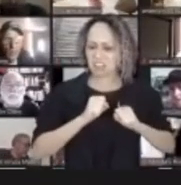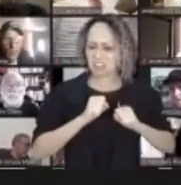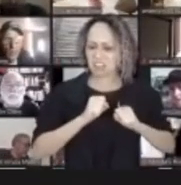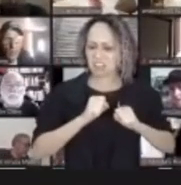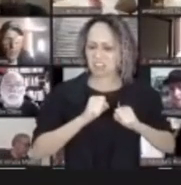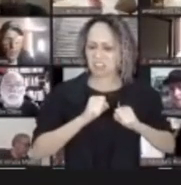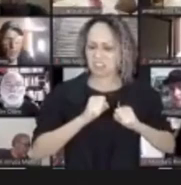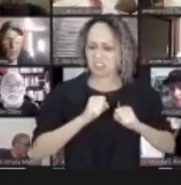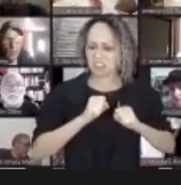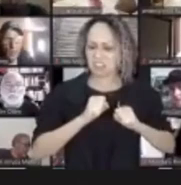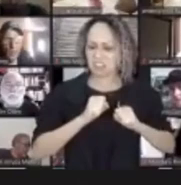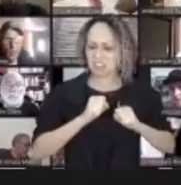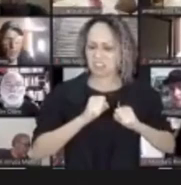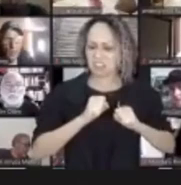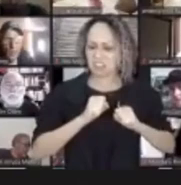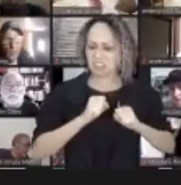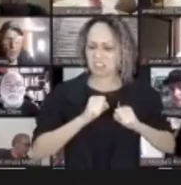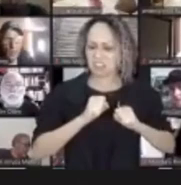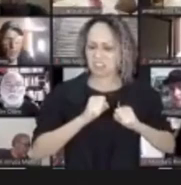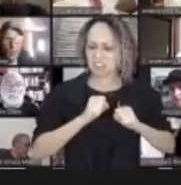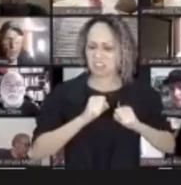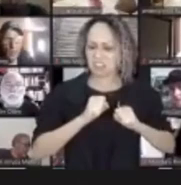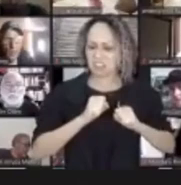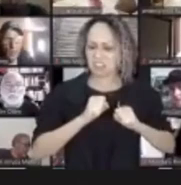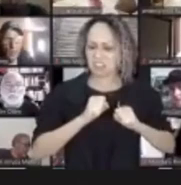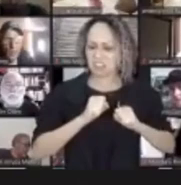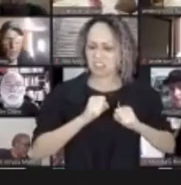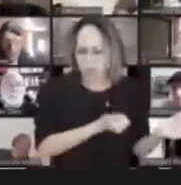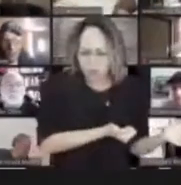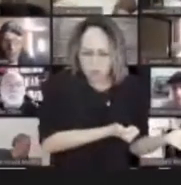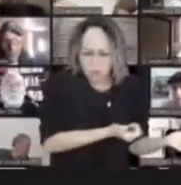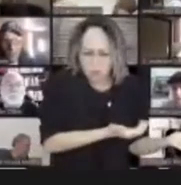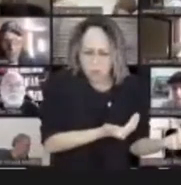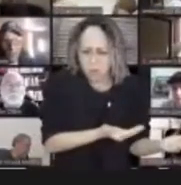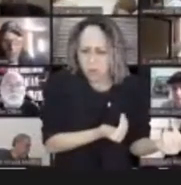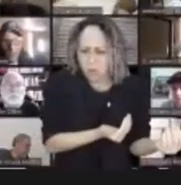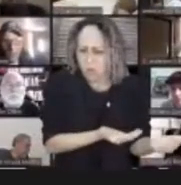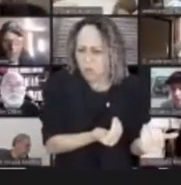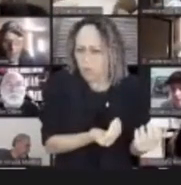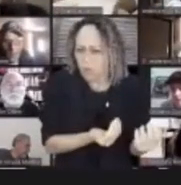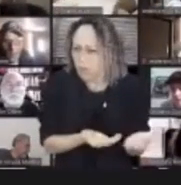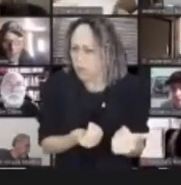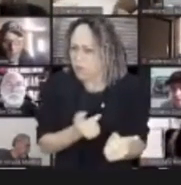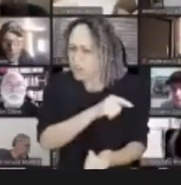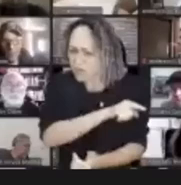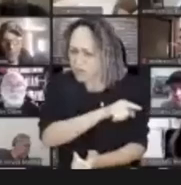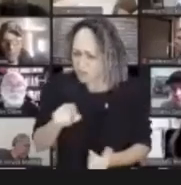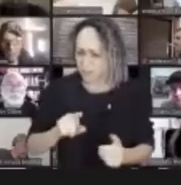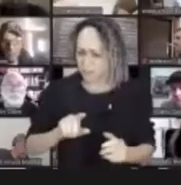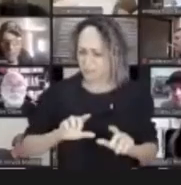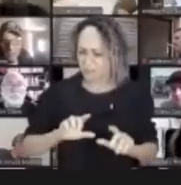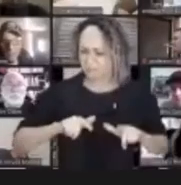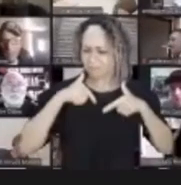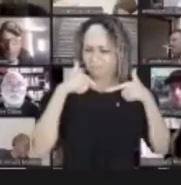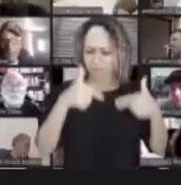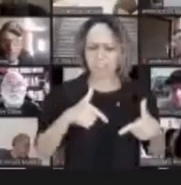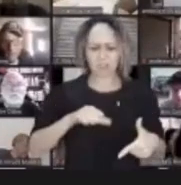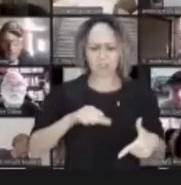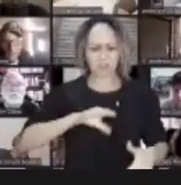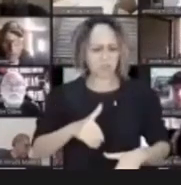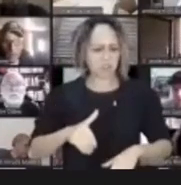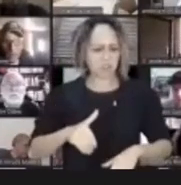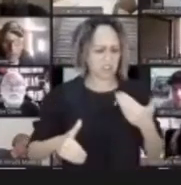país, principalmente são muito jovens, né, que lutam e corajosamente, muito sem estrutura